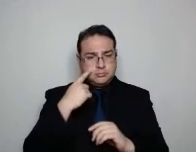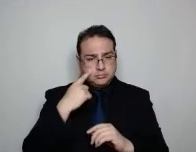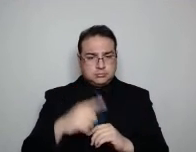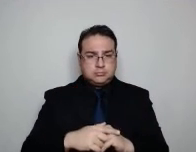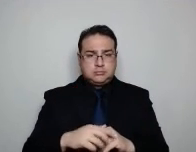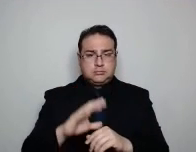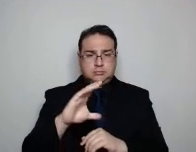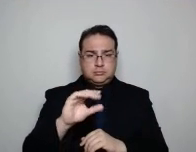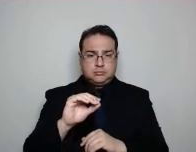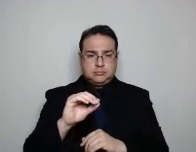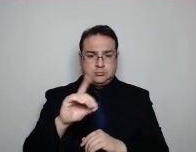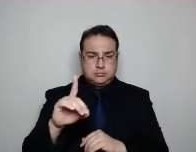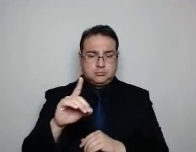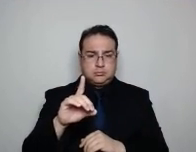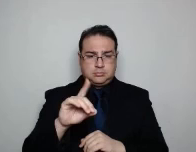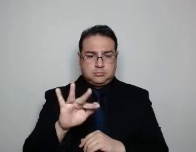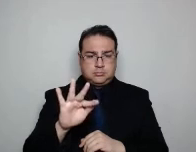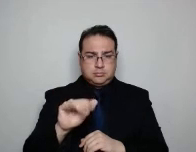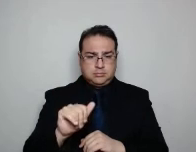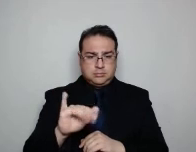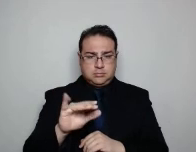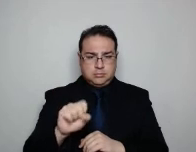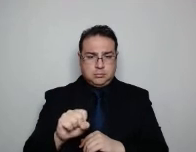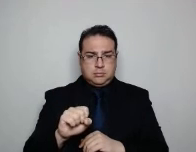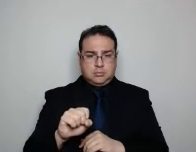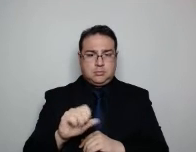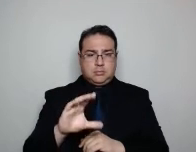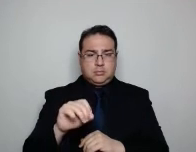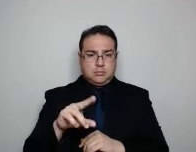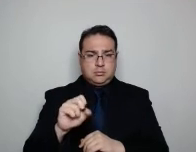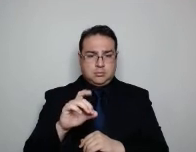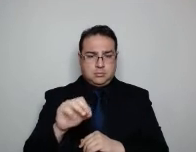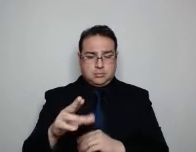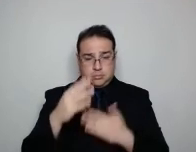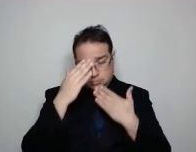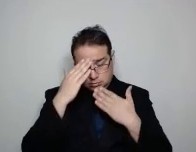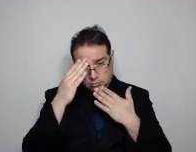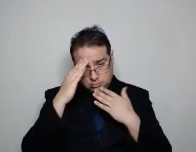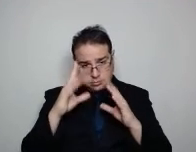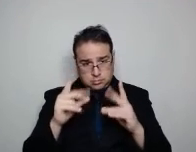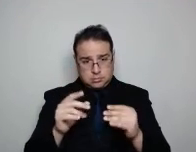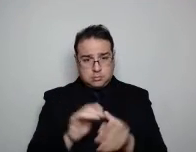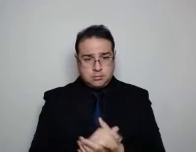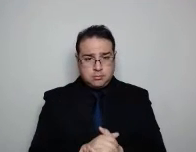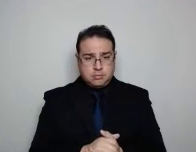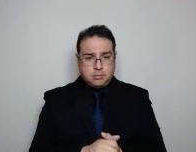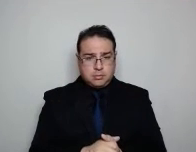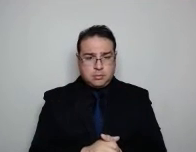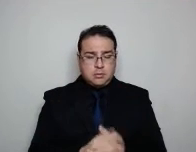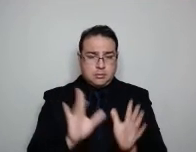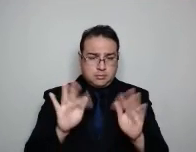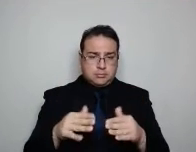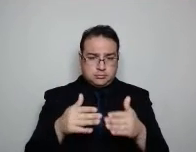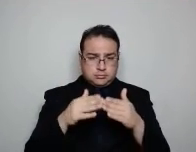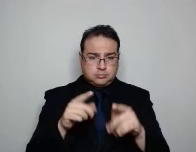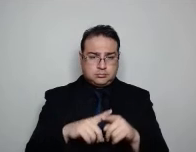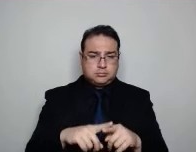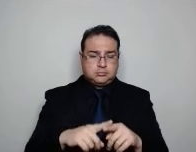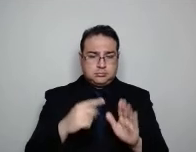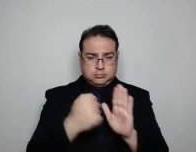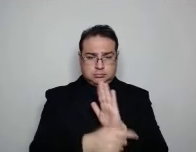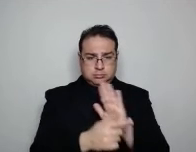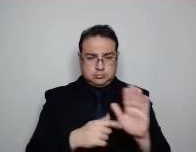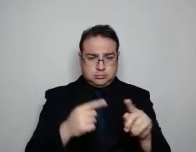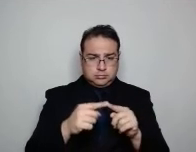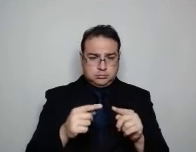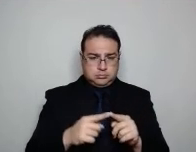E aqui eu encerro a minha sustentação oral. Obrigada a todos. E por fim, requer que seja negada a apelação e confirmada a sentença de